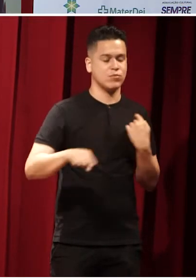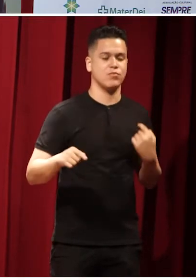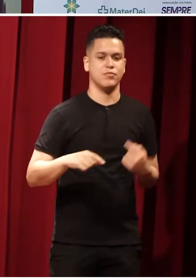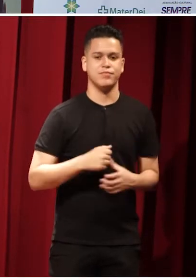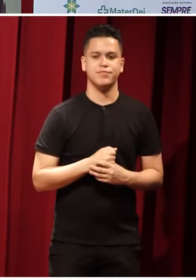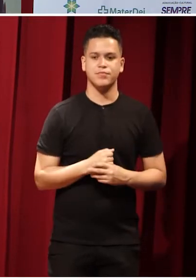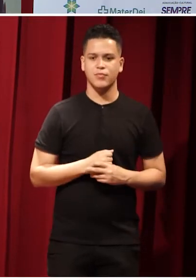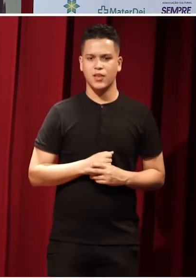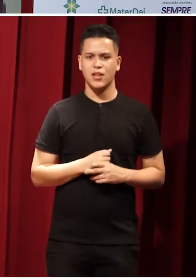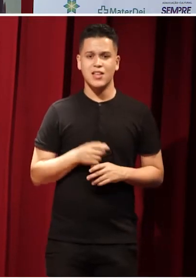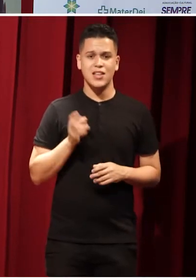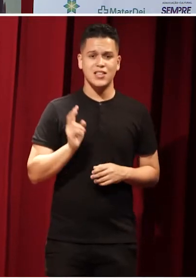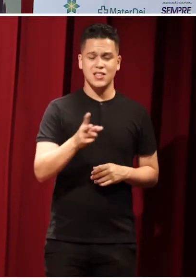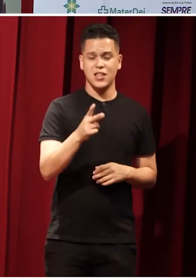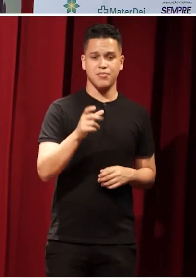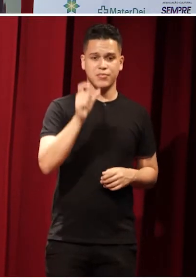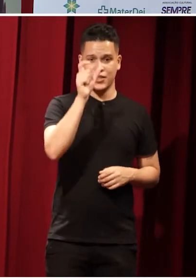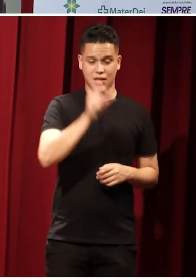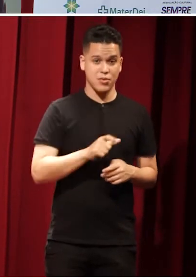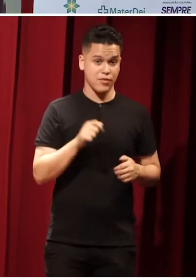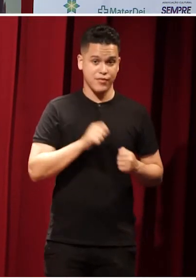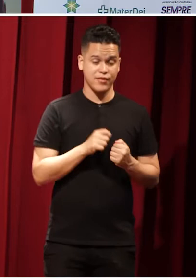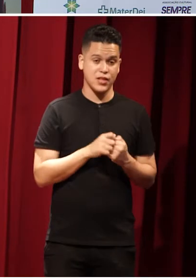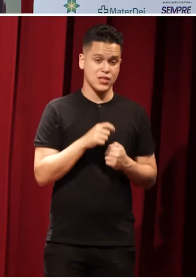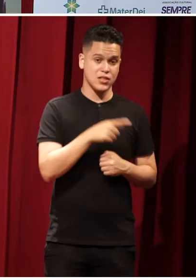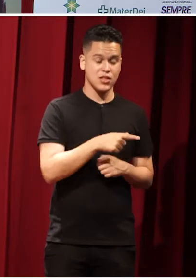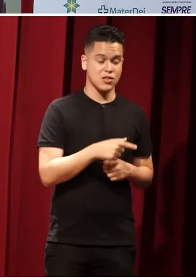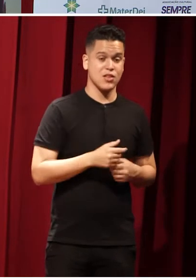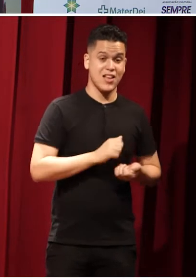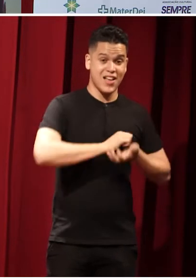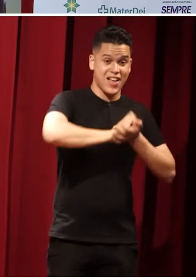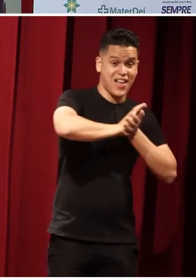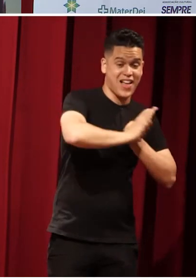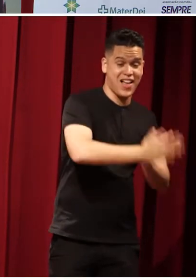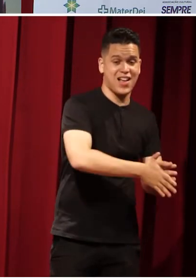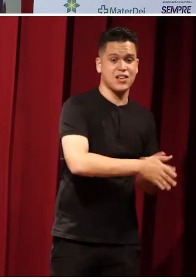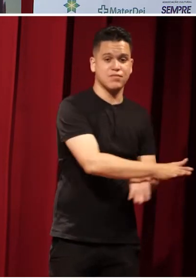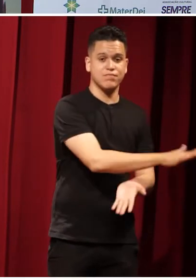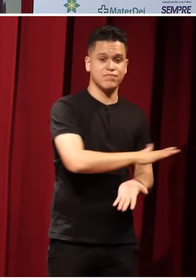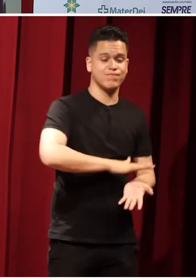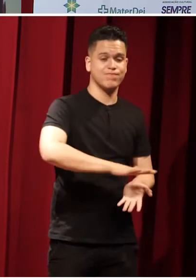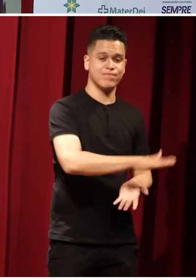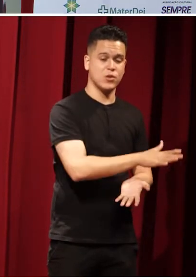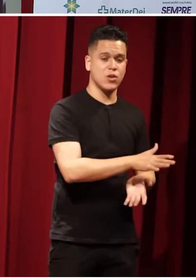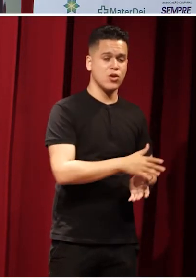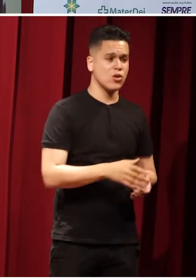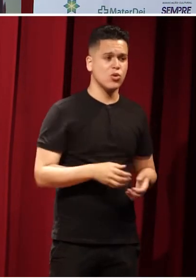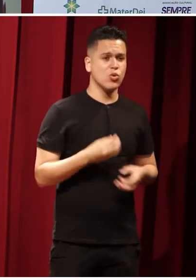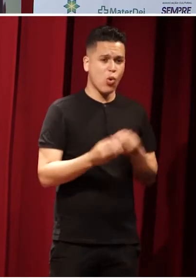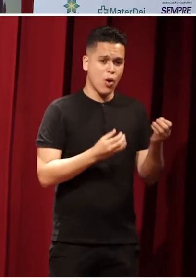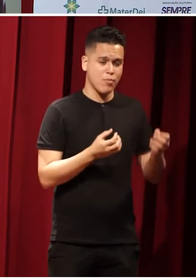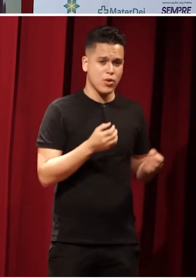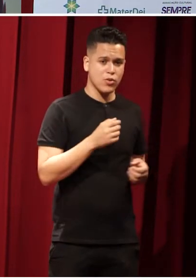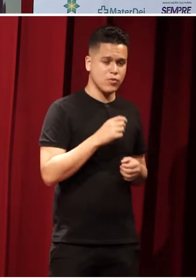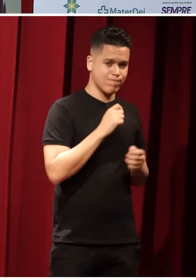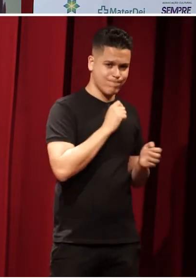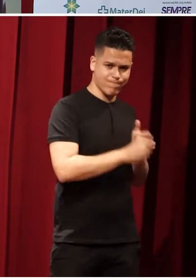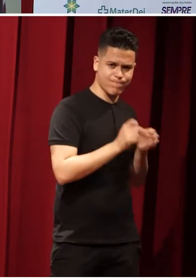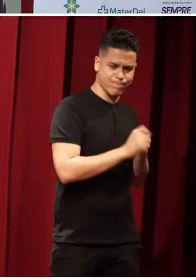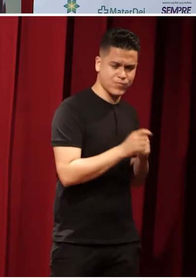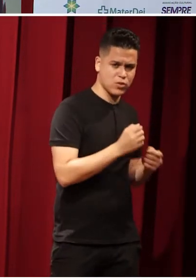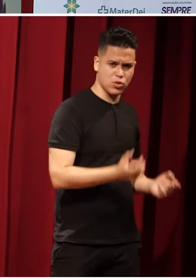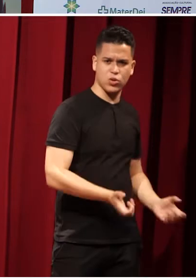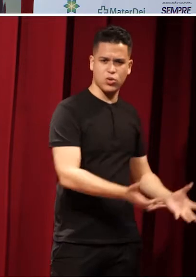fez destrói a área, como? Não só pondo fogo, mas usando trator de corrente,